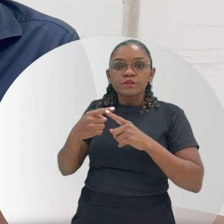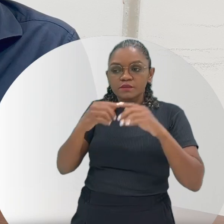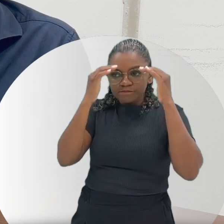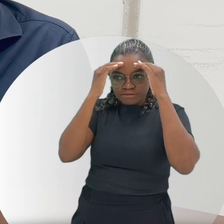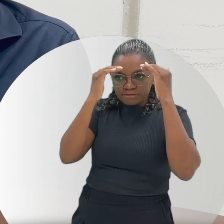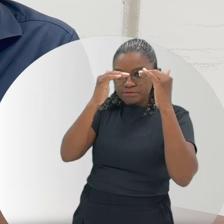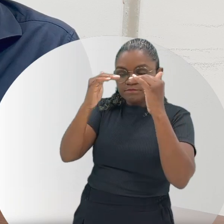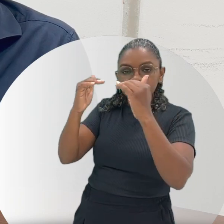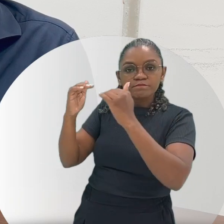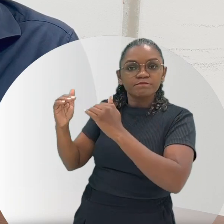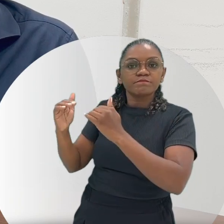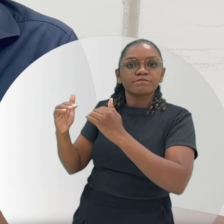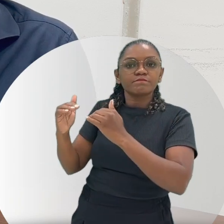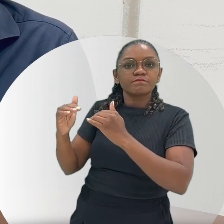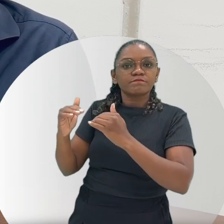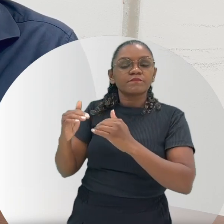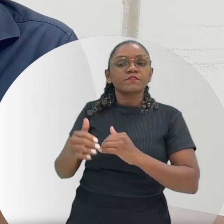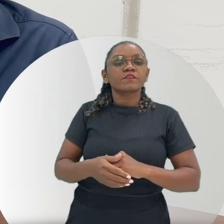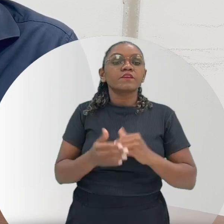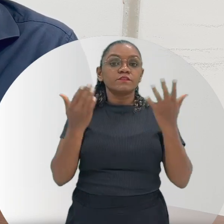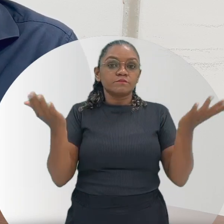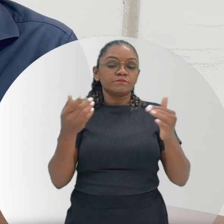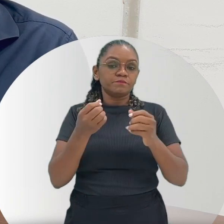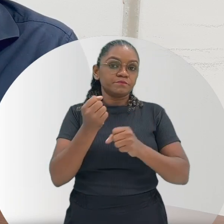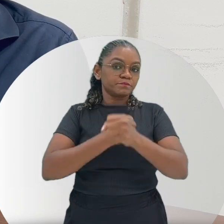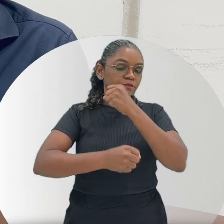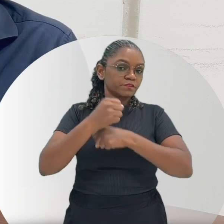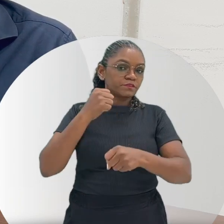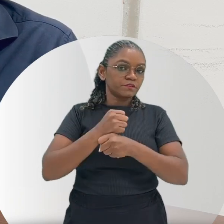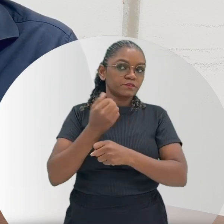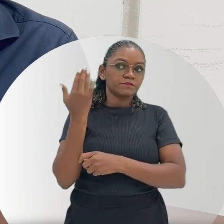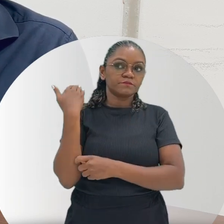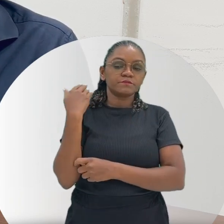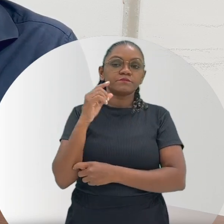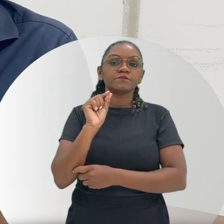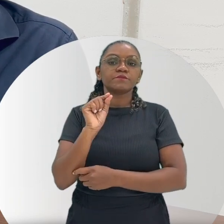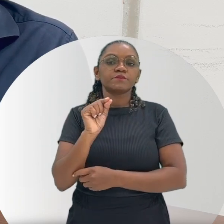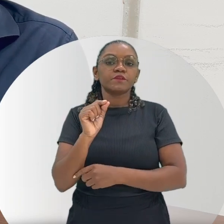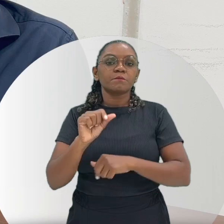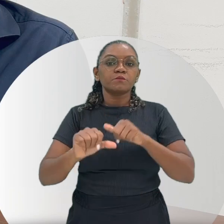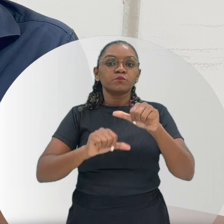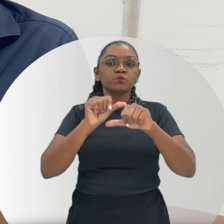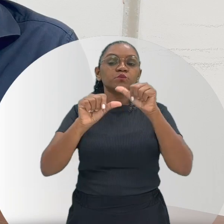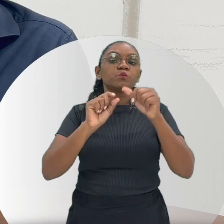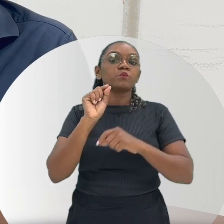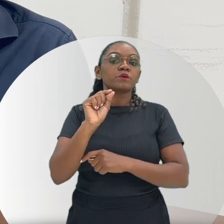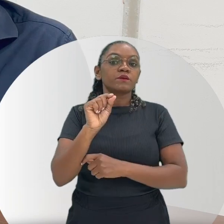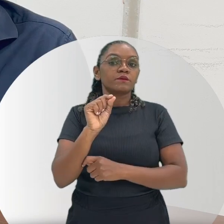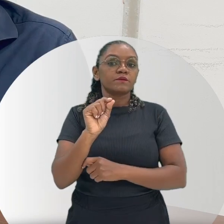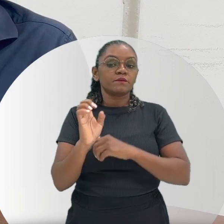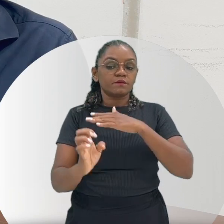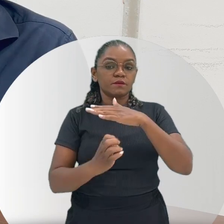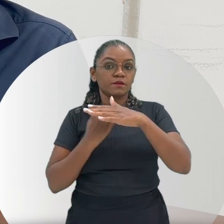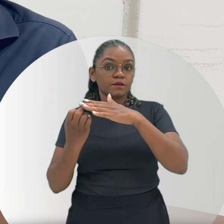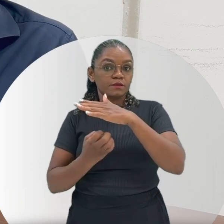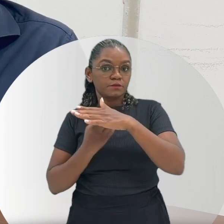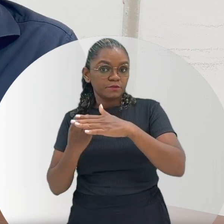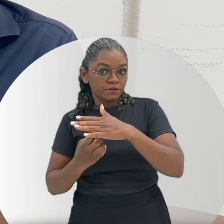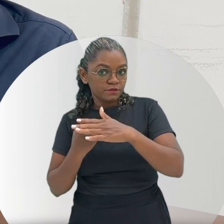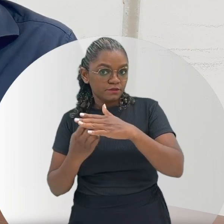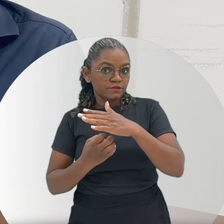teve, ano passado, uma mudança, né, um sinal de que a empresa que nos oferecia